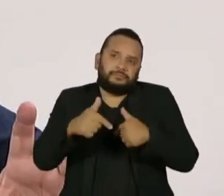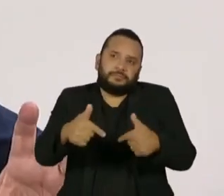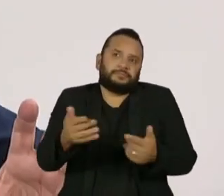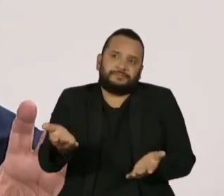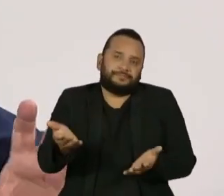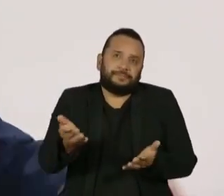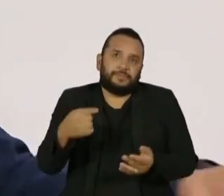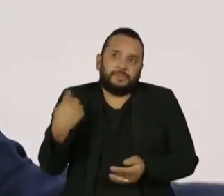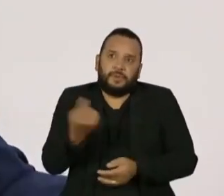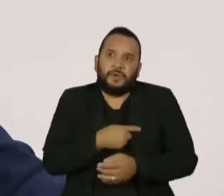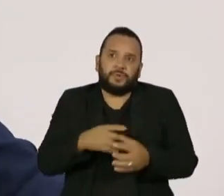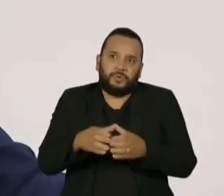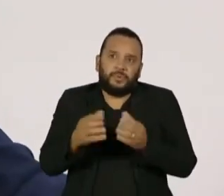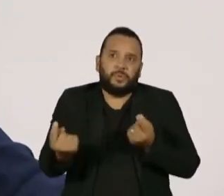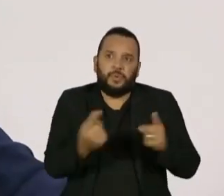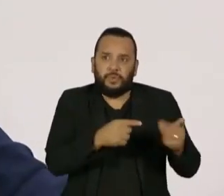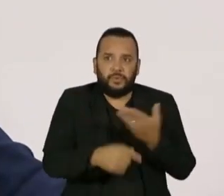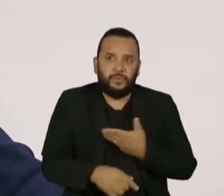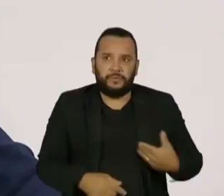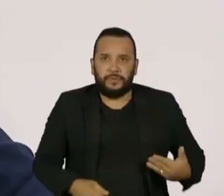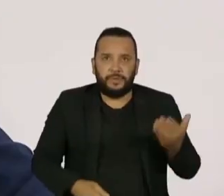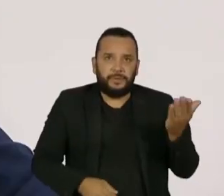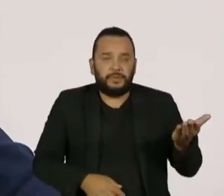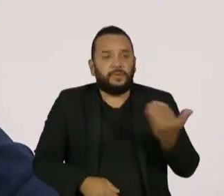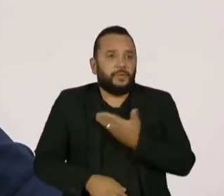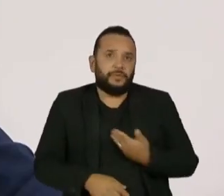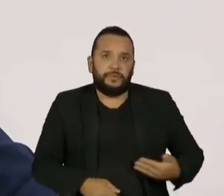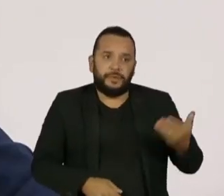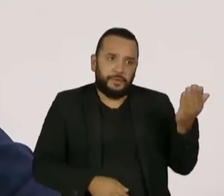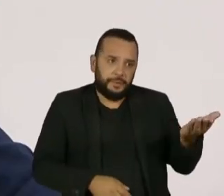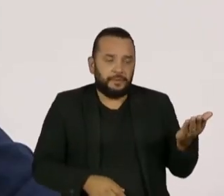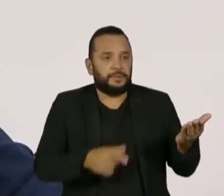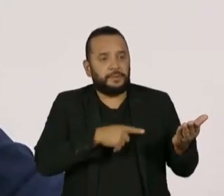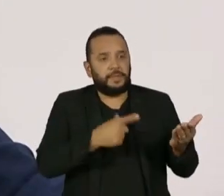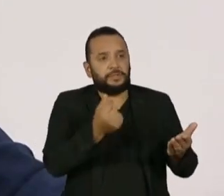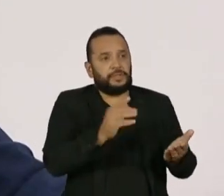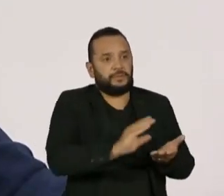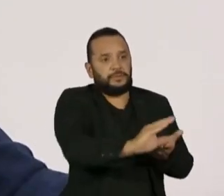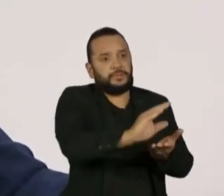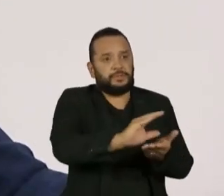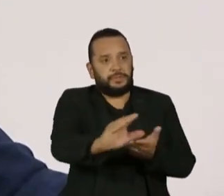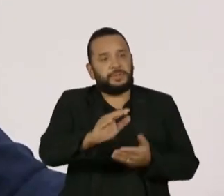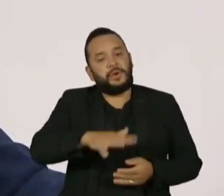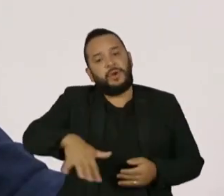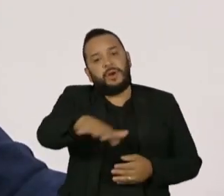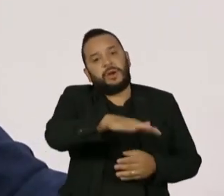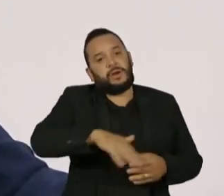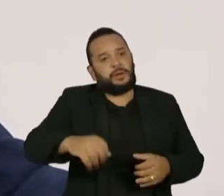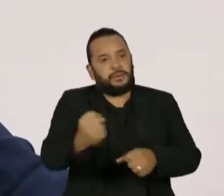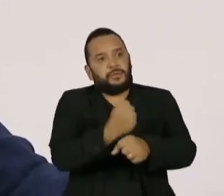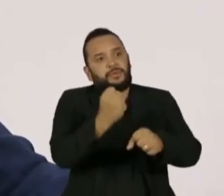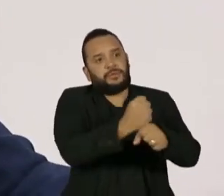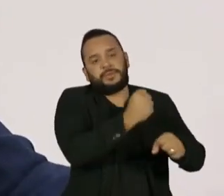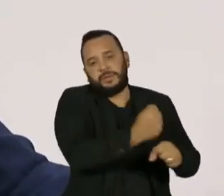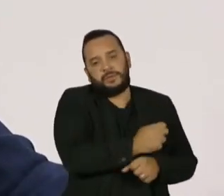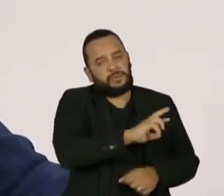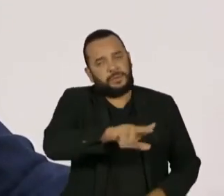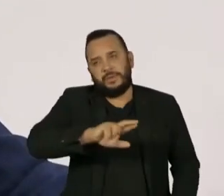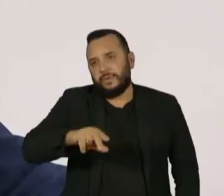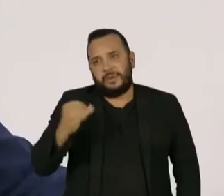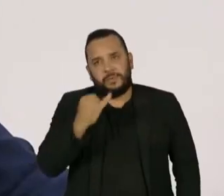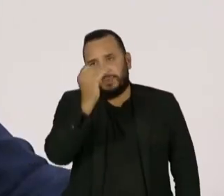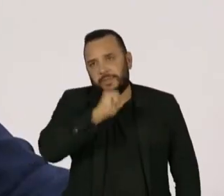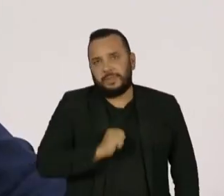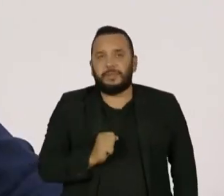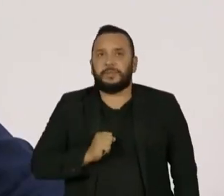somos a oposição. Então, o governo, por exemplo, está alocando recursos em obras, na minha opinião, não são as mais importantes. O poder